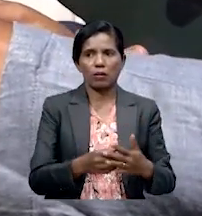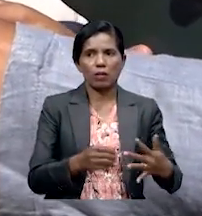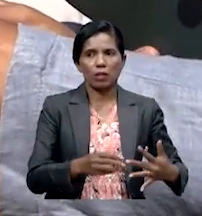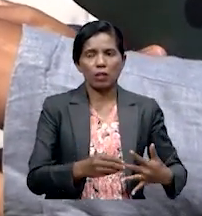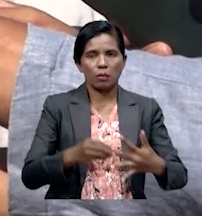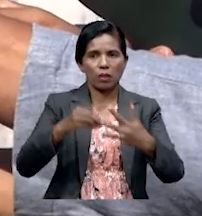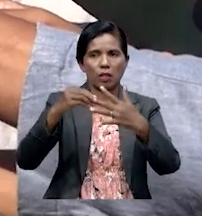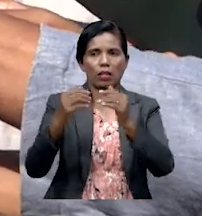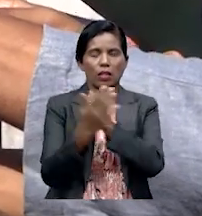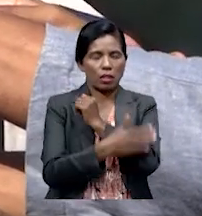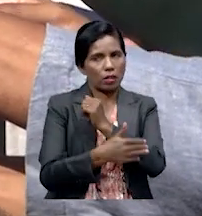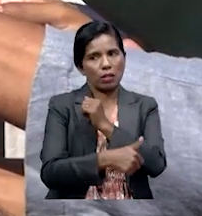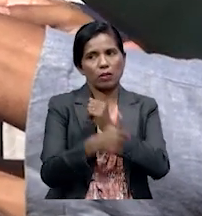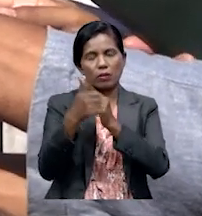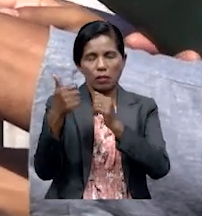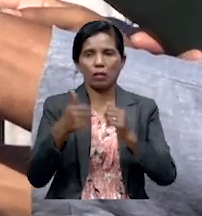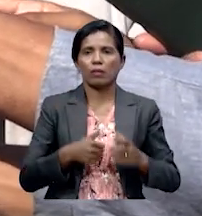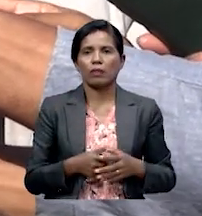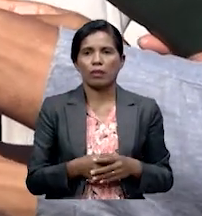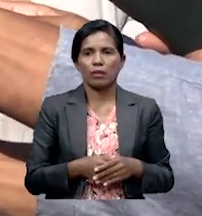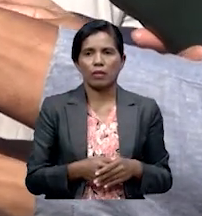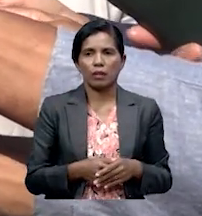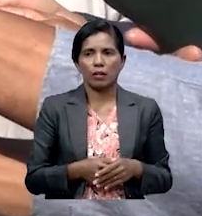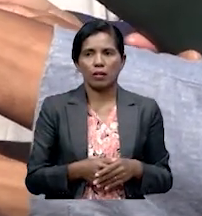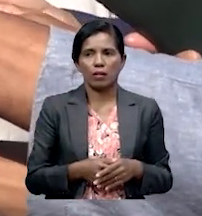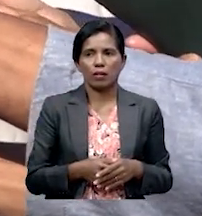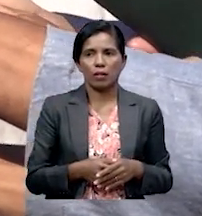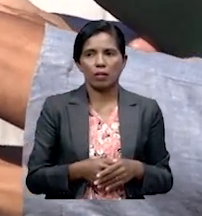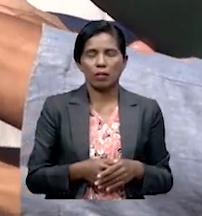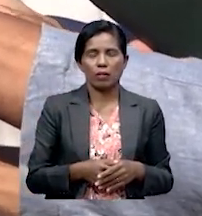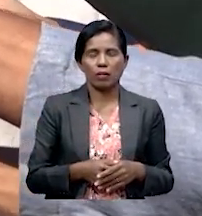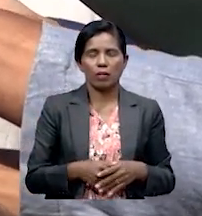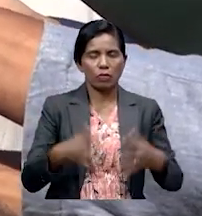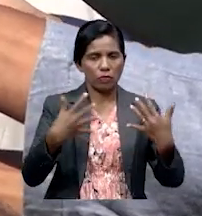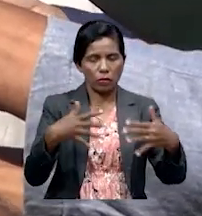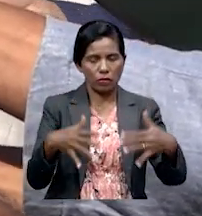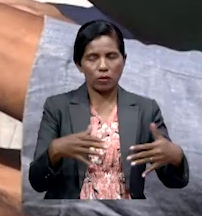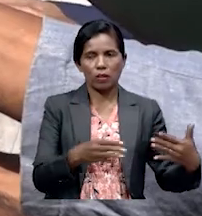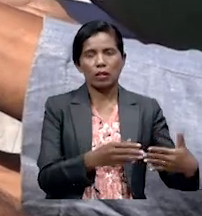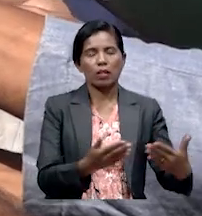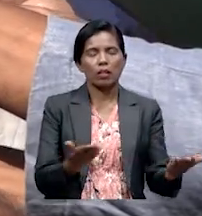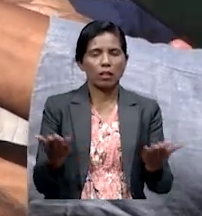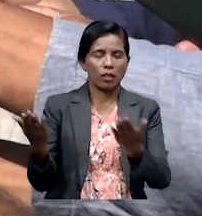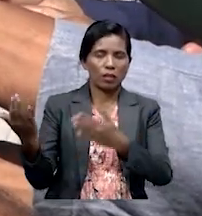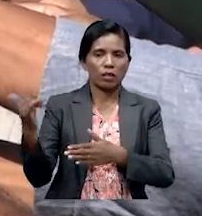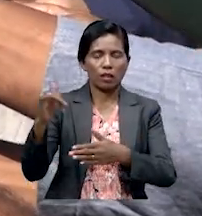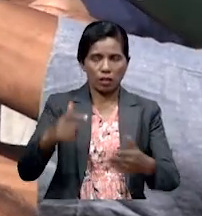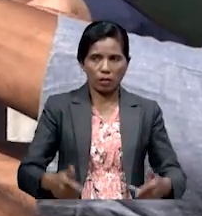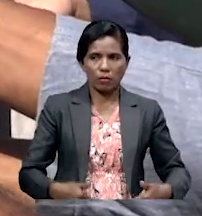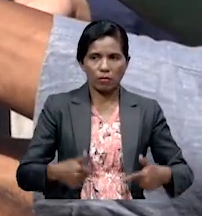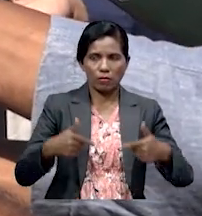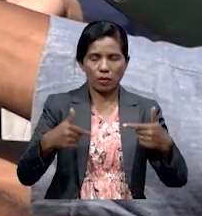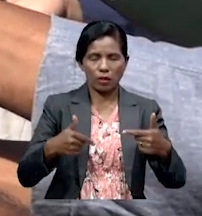herai lior ke durante funo organiza sirne vida hetan condições